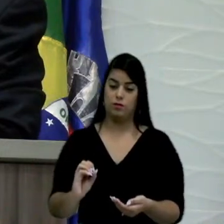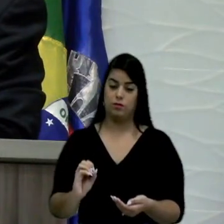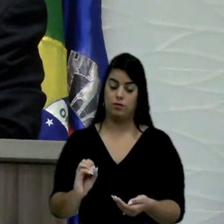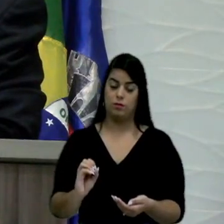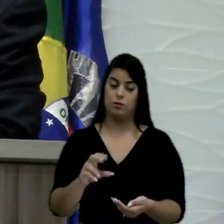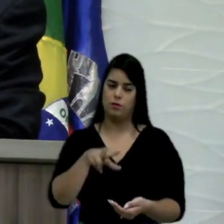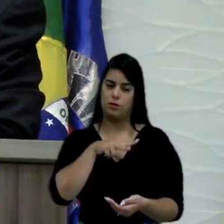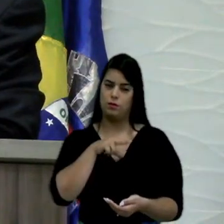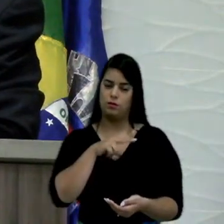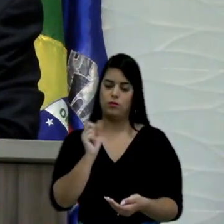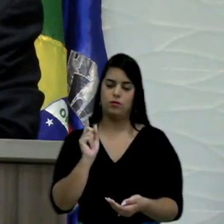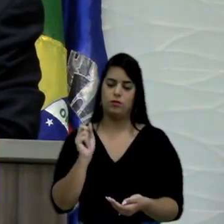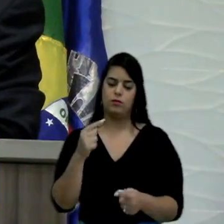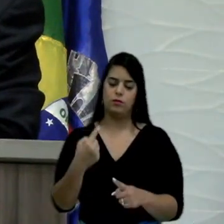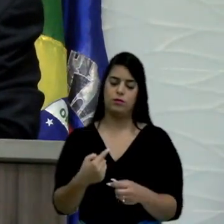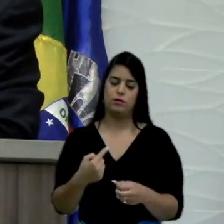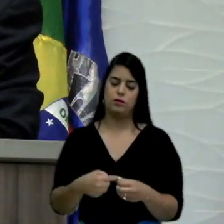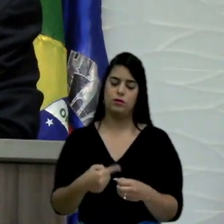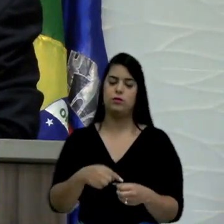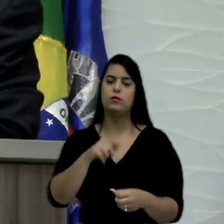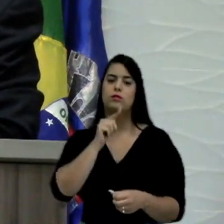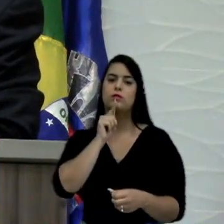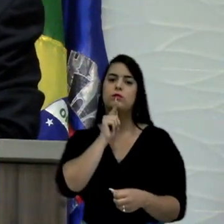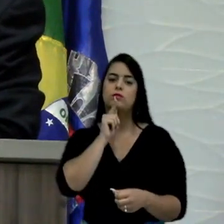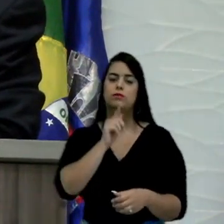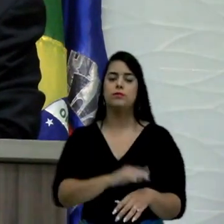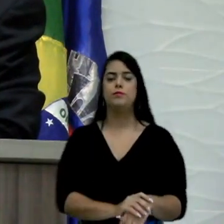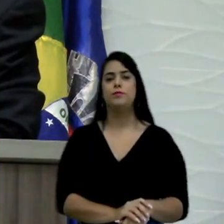Garanhuns. Cirurgia do oftalmo,